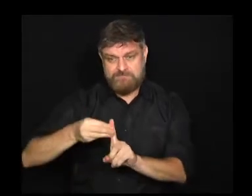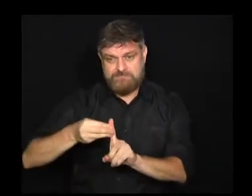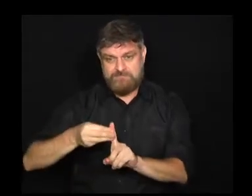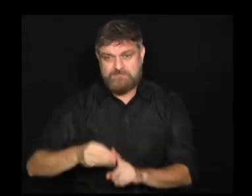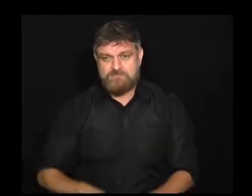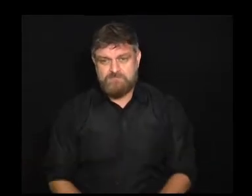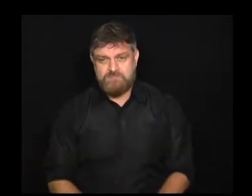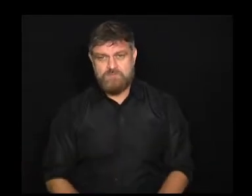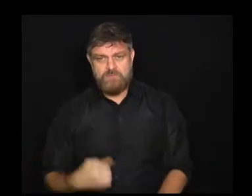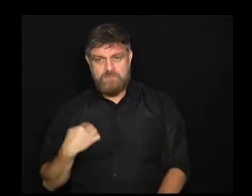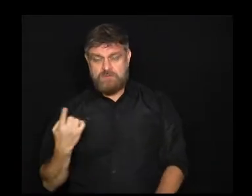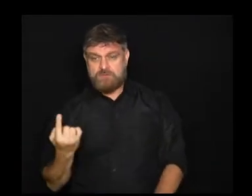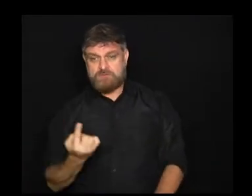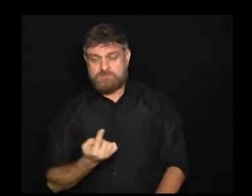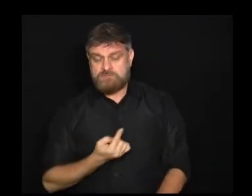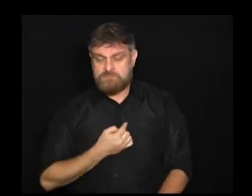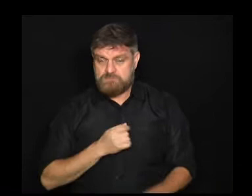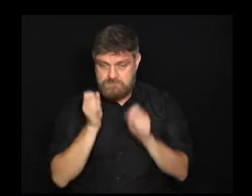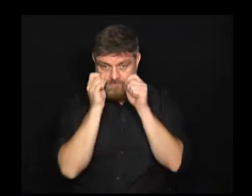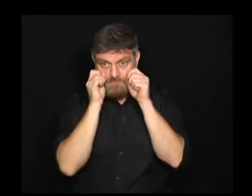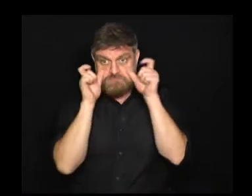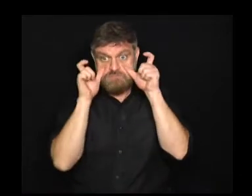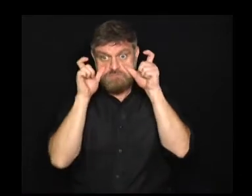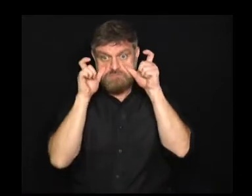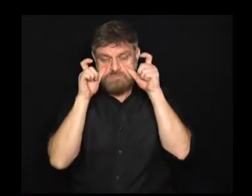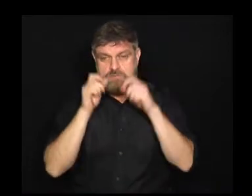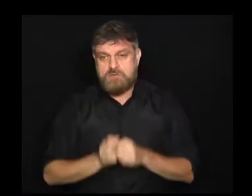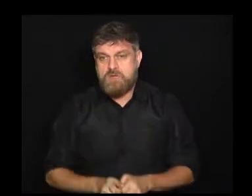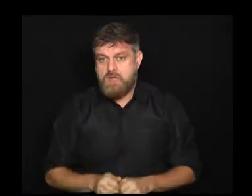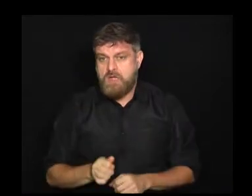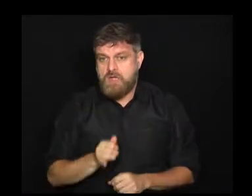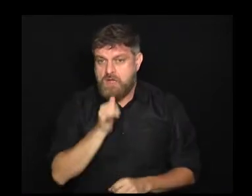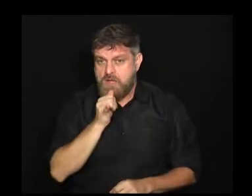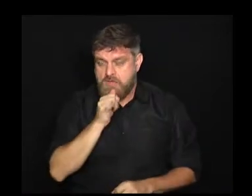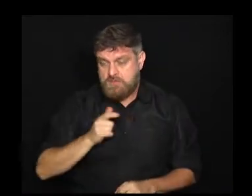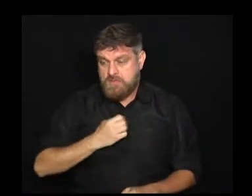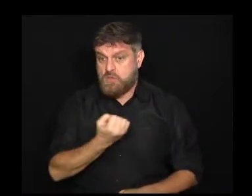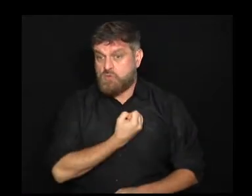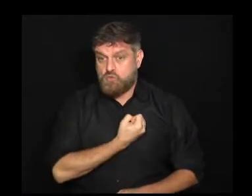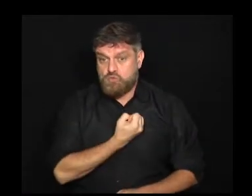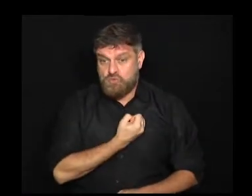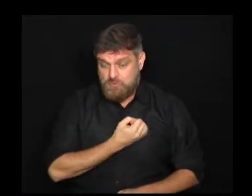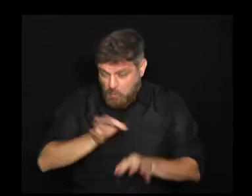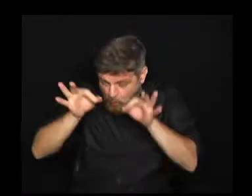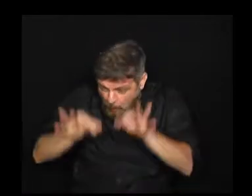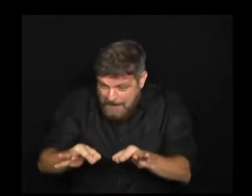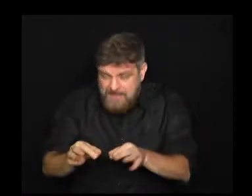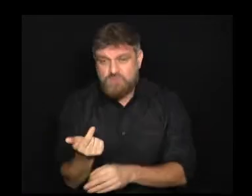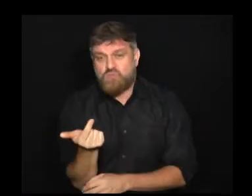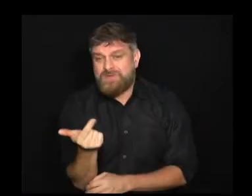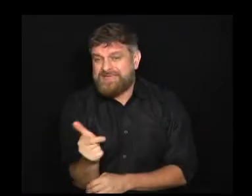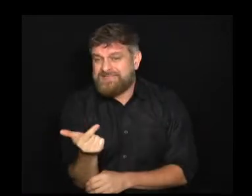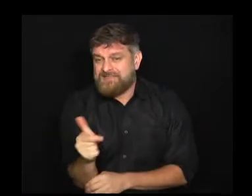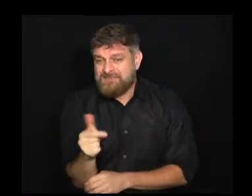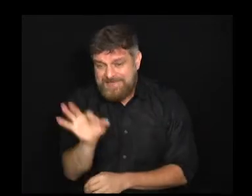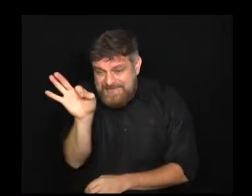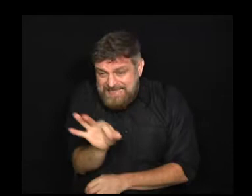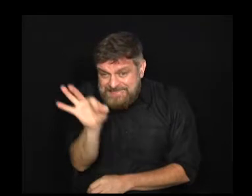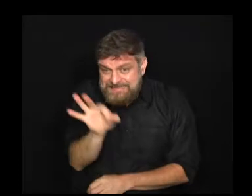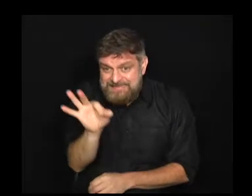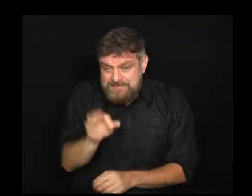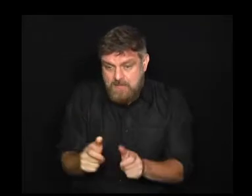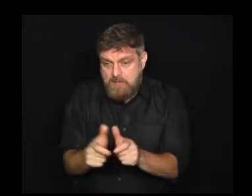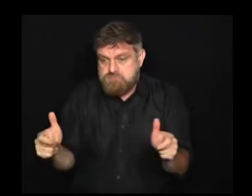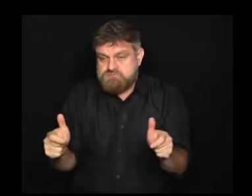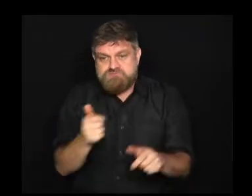dessa, a gente acende uma luz amarela, não vermelha ainda, porque não é número de casos absoluto e não é uma incidência muito alta,